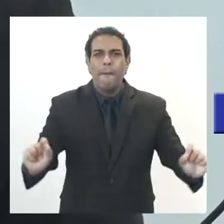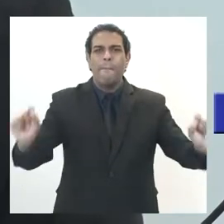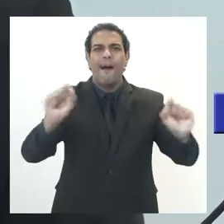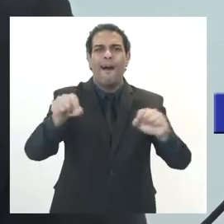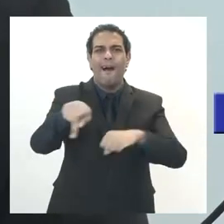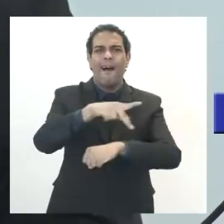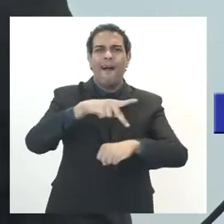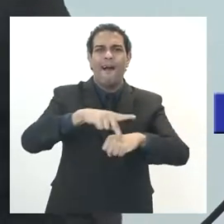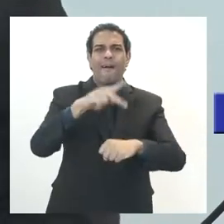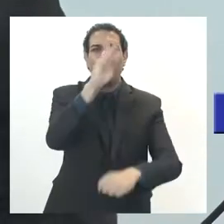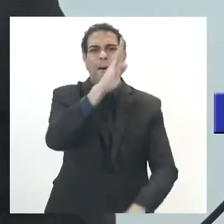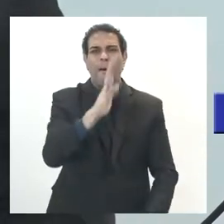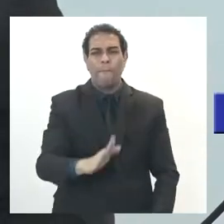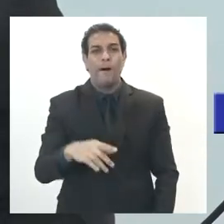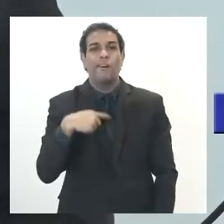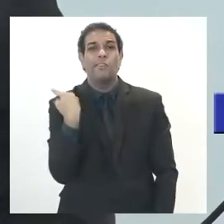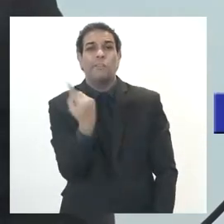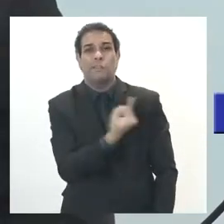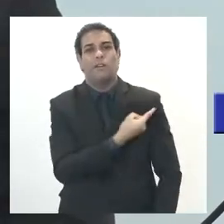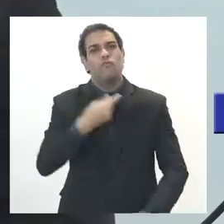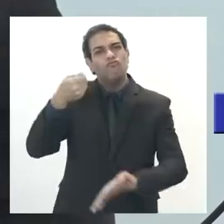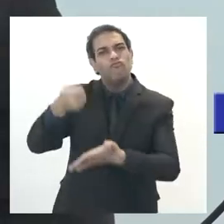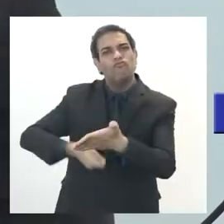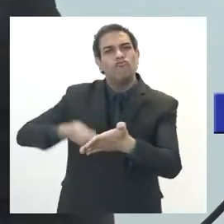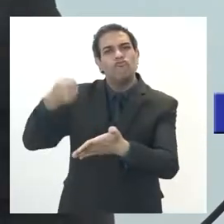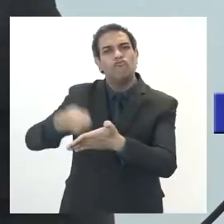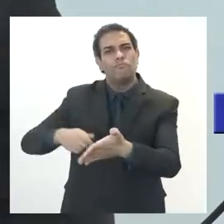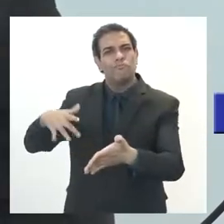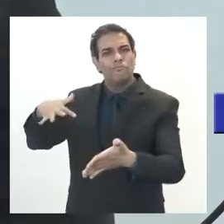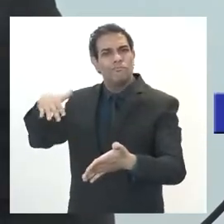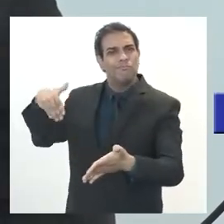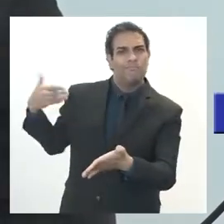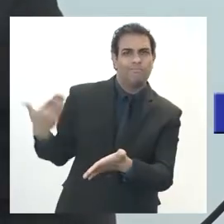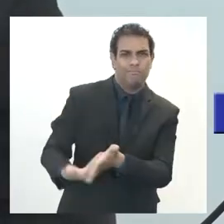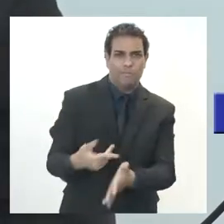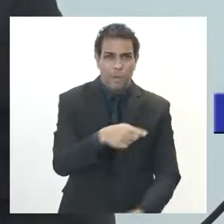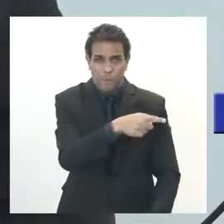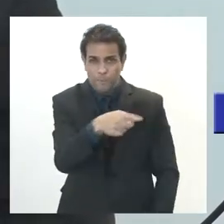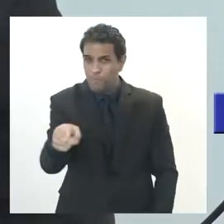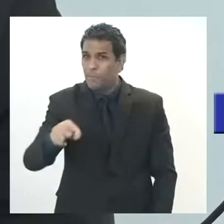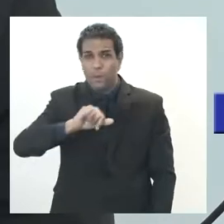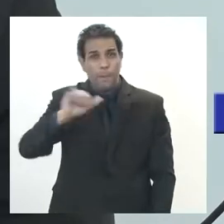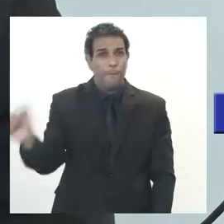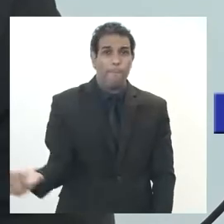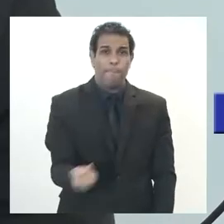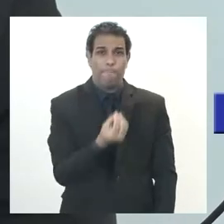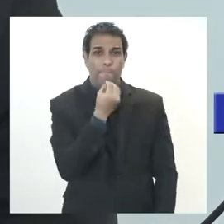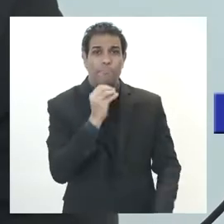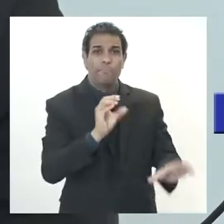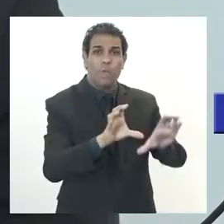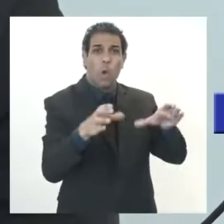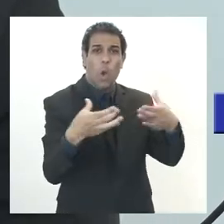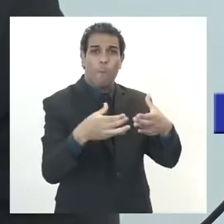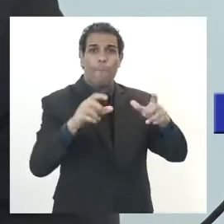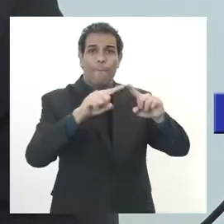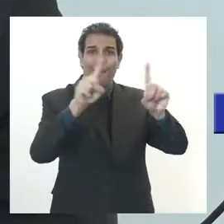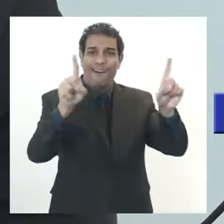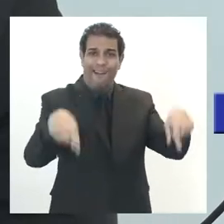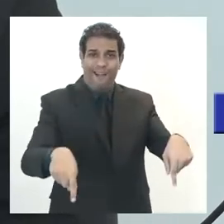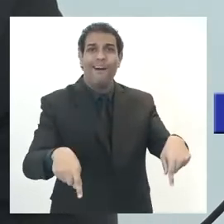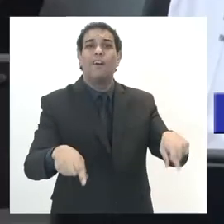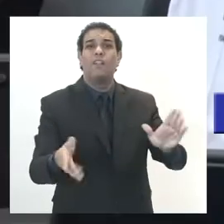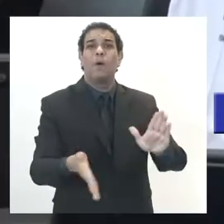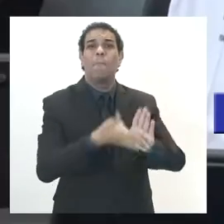então gente precisa fazer esse debate que cada vez mais tá trazendo debate por isso que eu reportei a importância da comissão de servidores públicos de